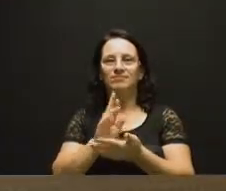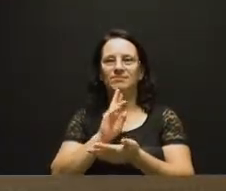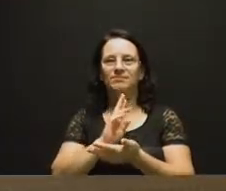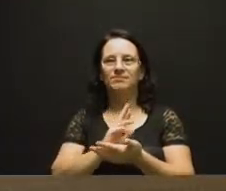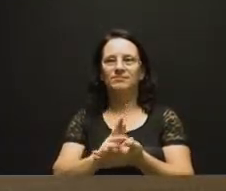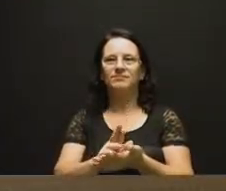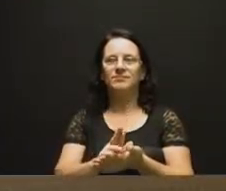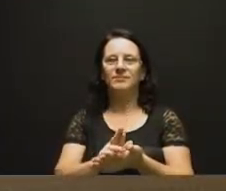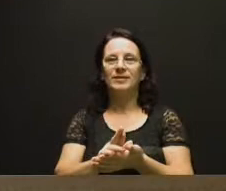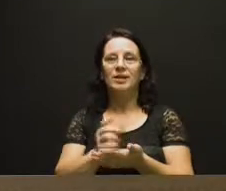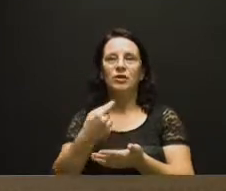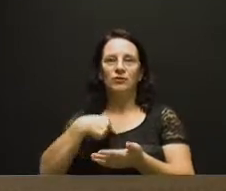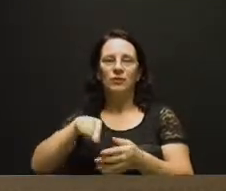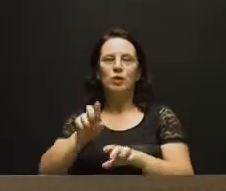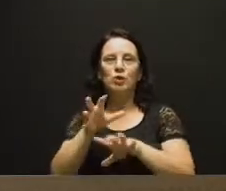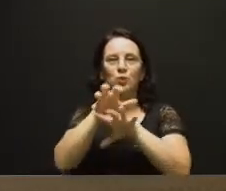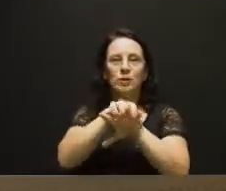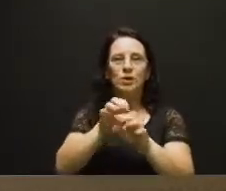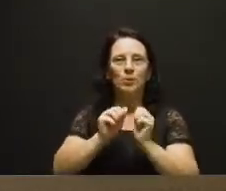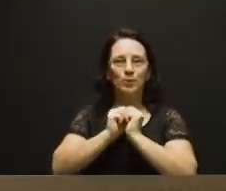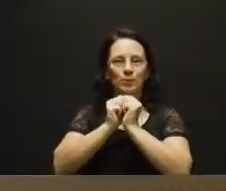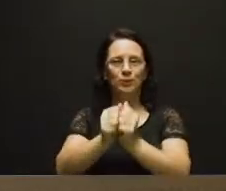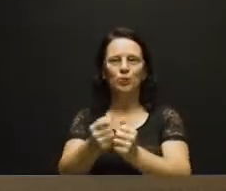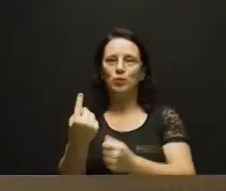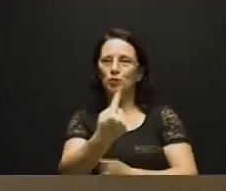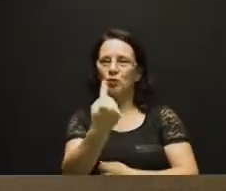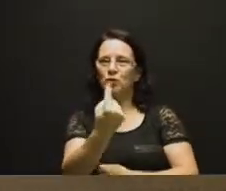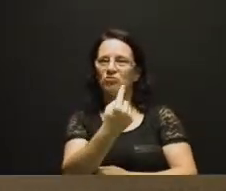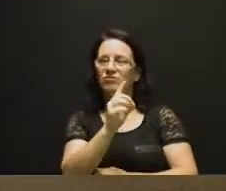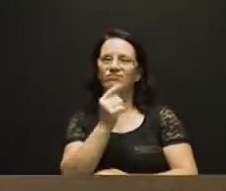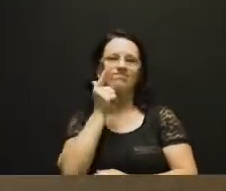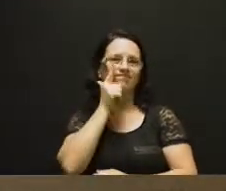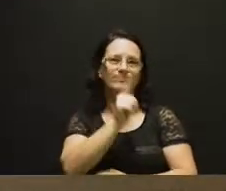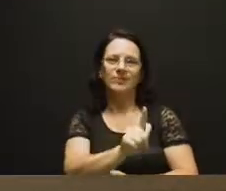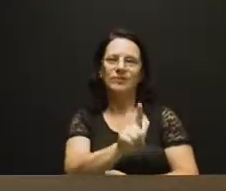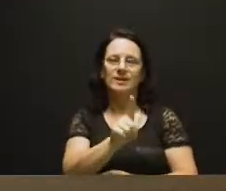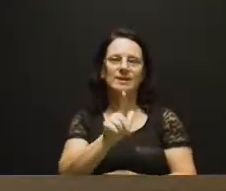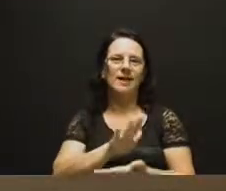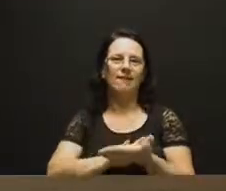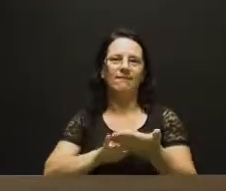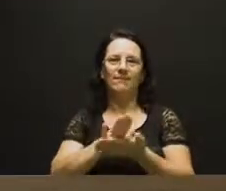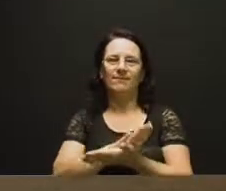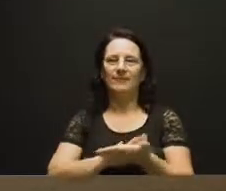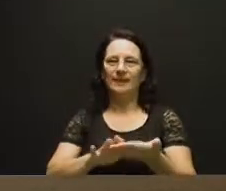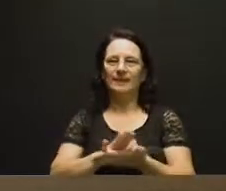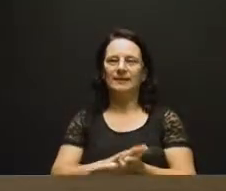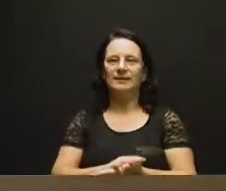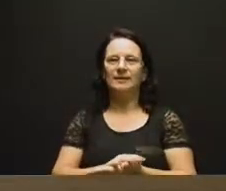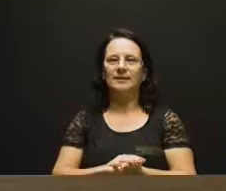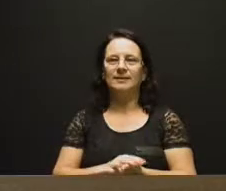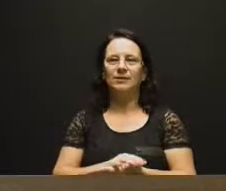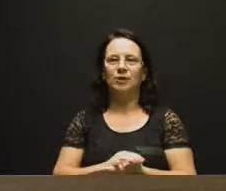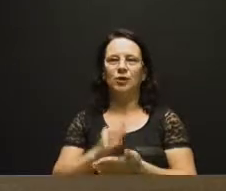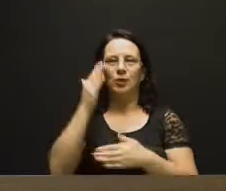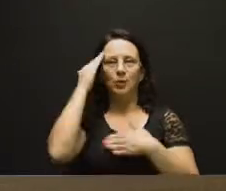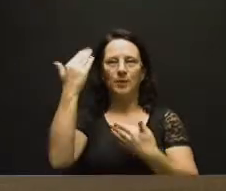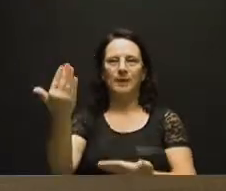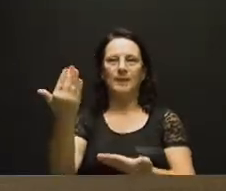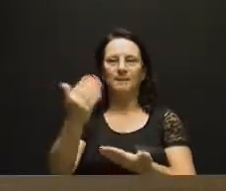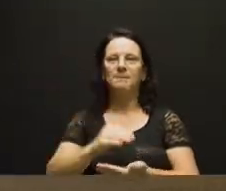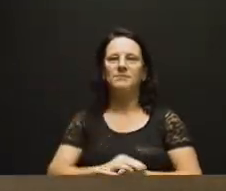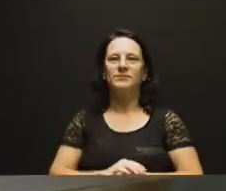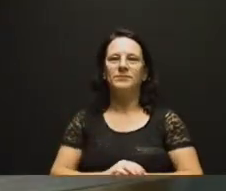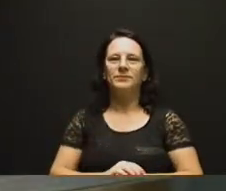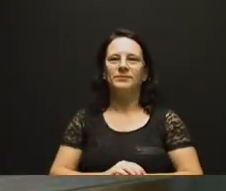a gente só faz inclusão juntos sozinho isoladamente ninguém tem forças para fazer a inclusão ok obrigada